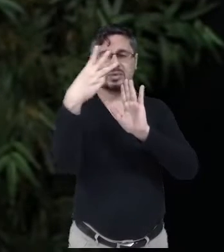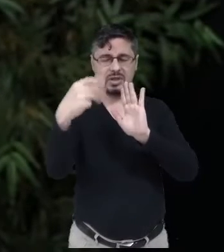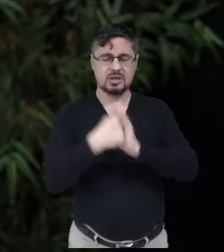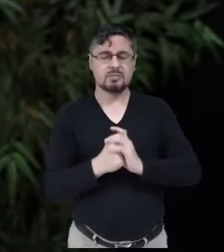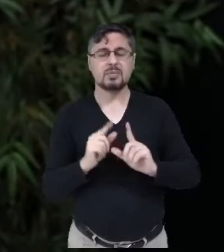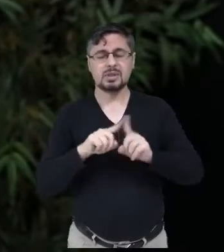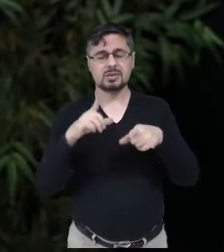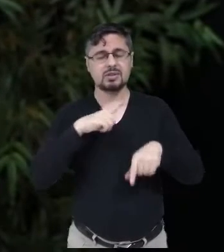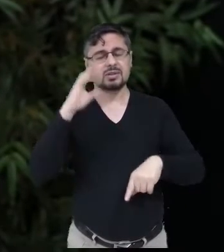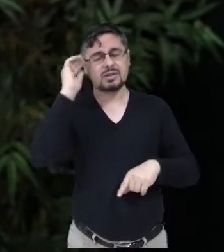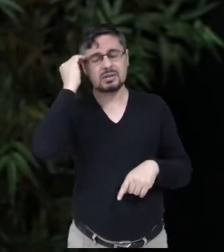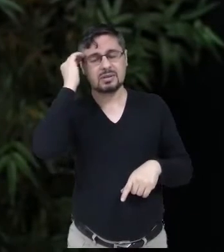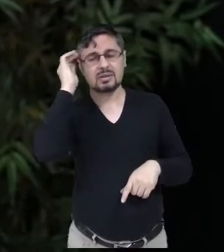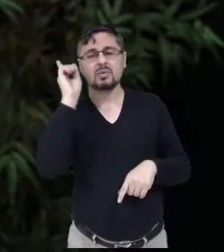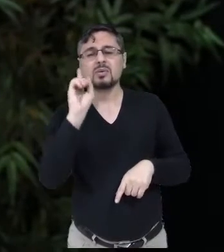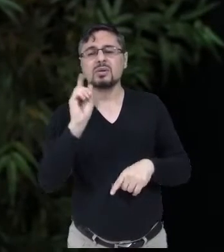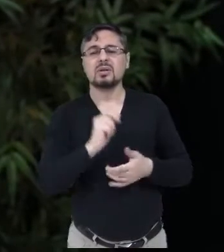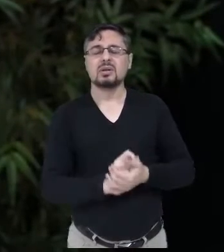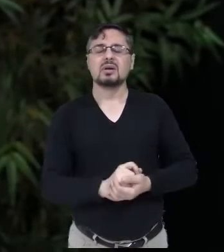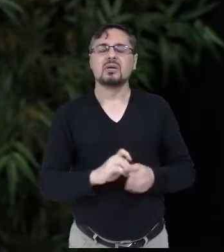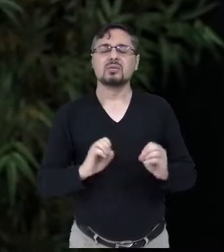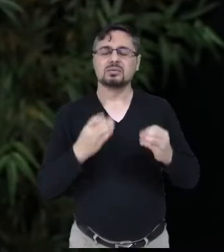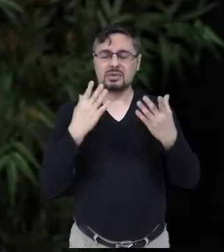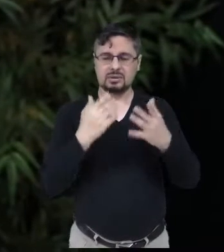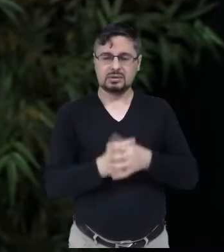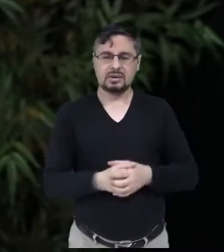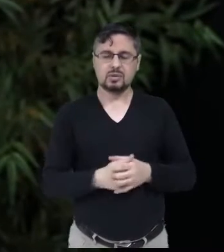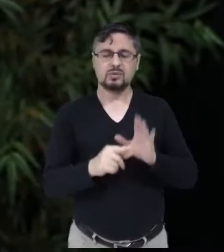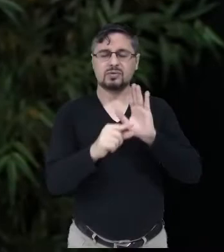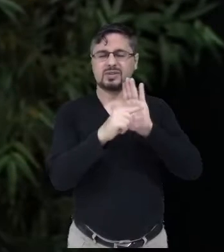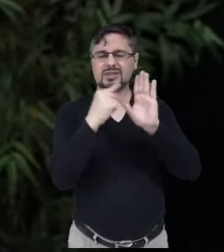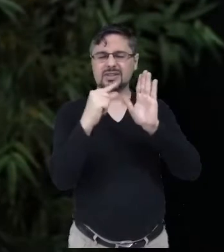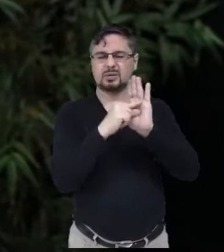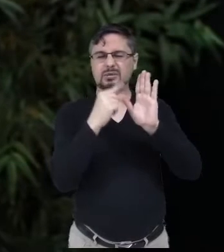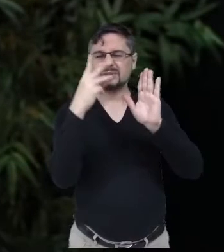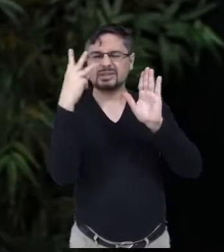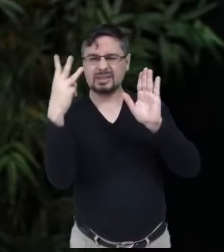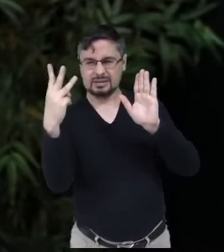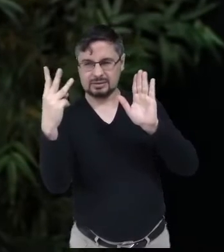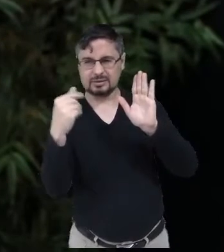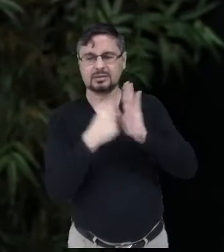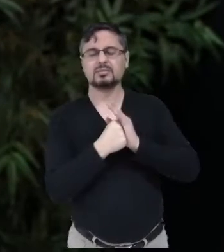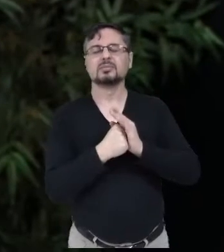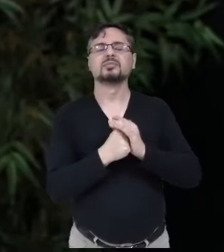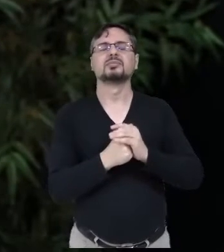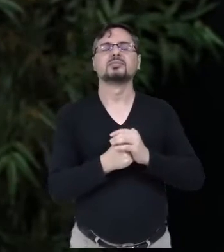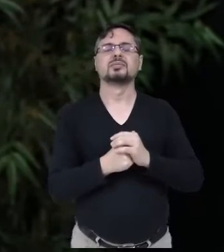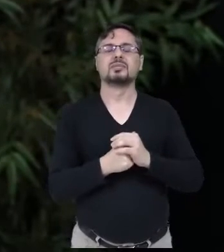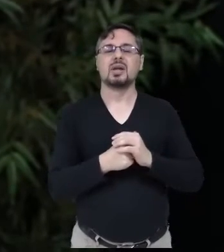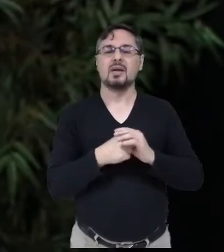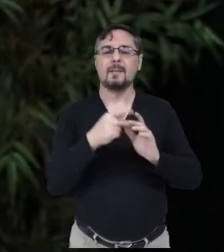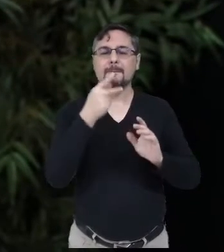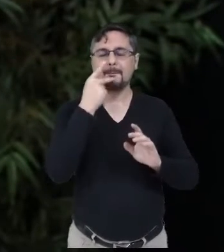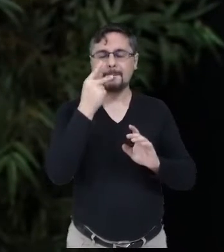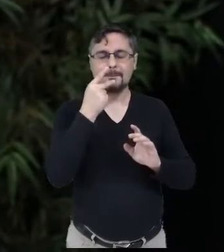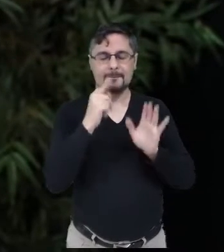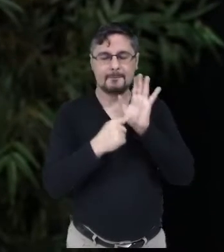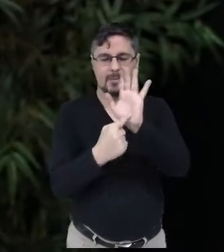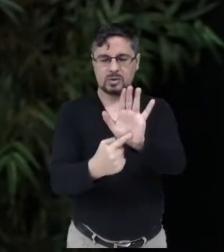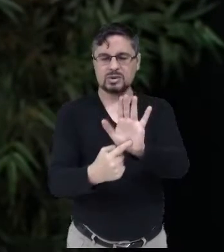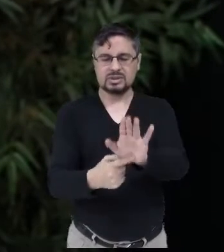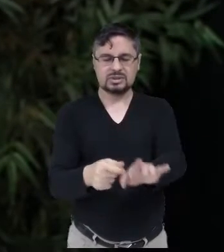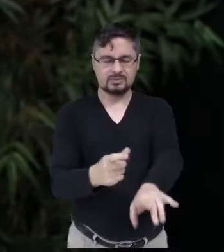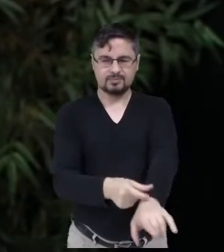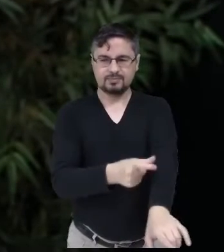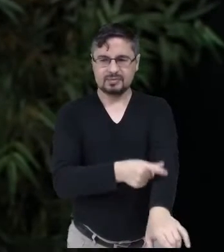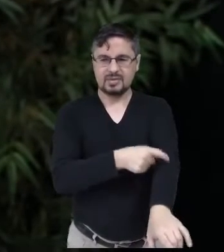eram as qualificações da lepra. Mas, por exemplo, no versículo 3 do capítulo 13, mostra que a lepra é mais profunda do que